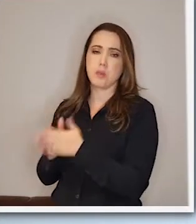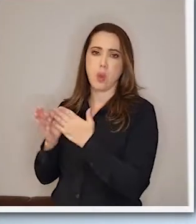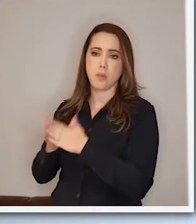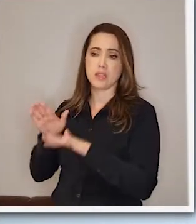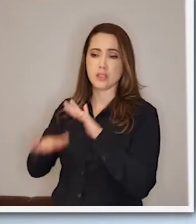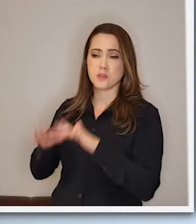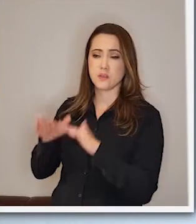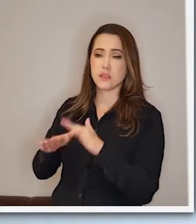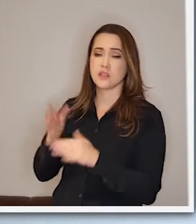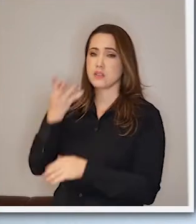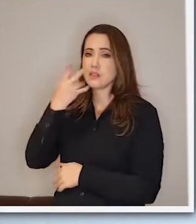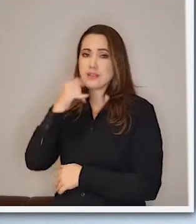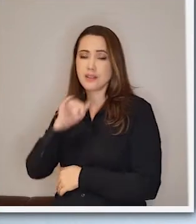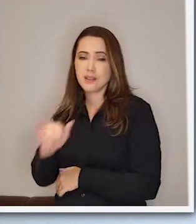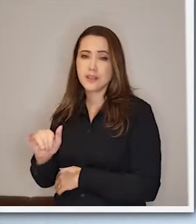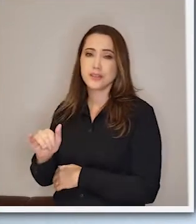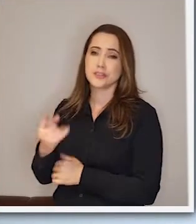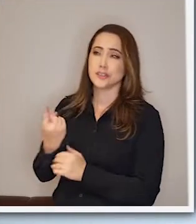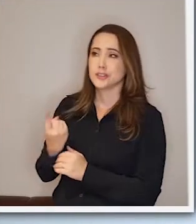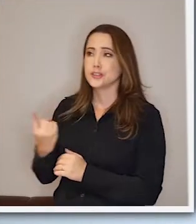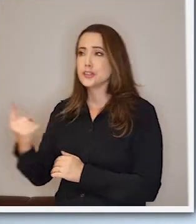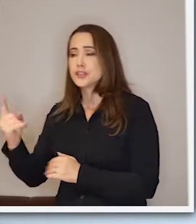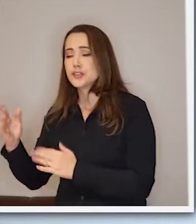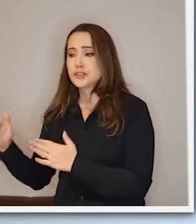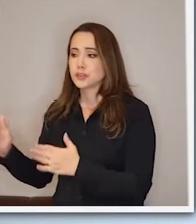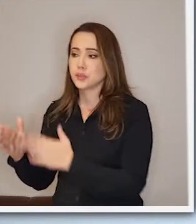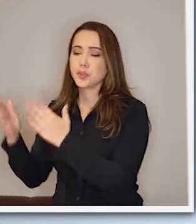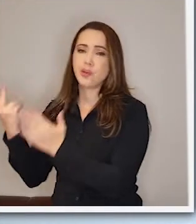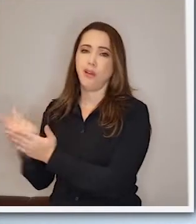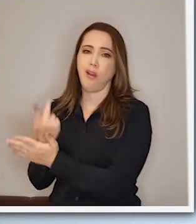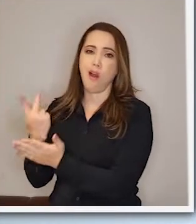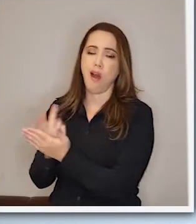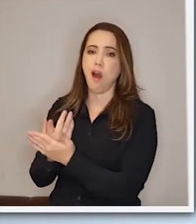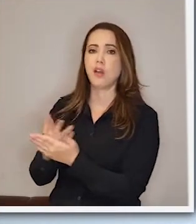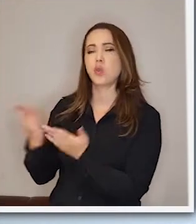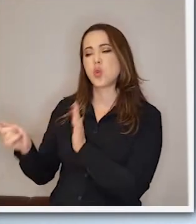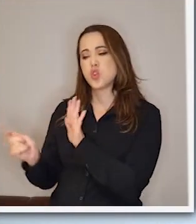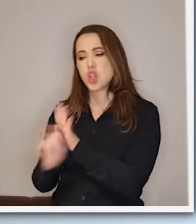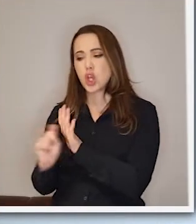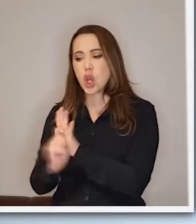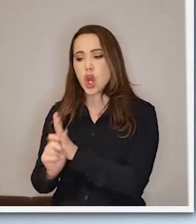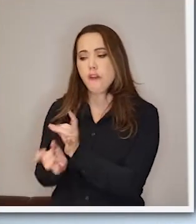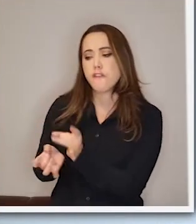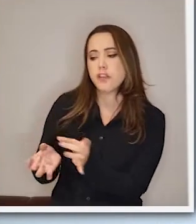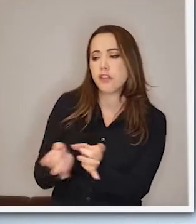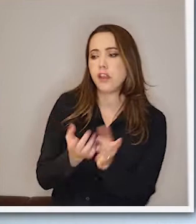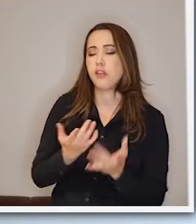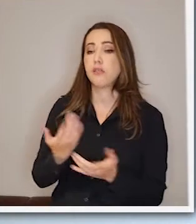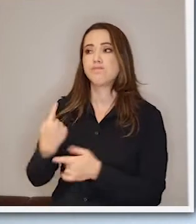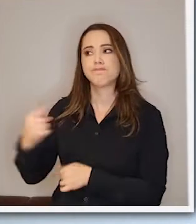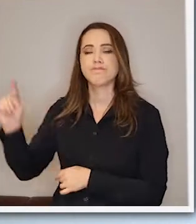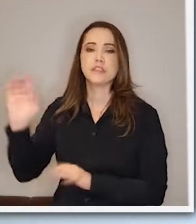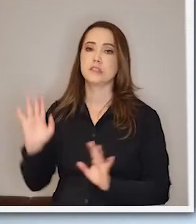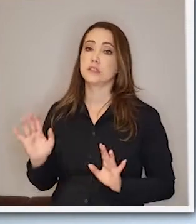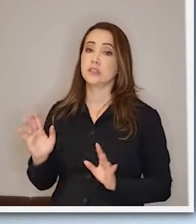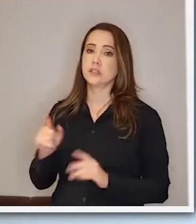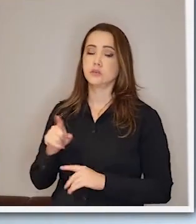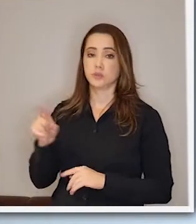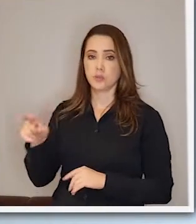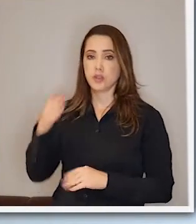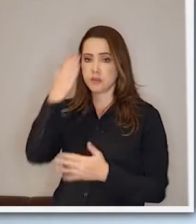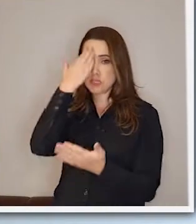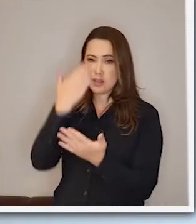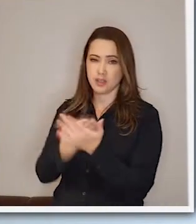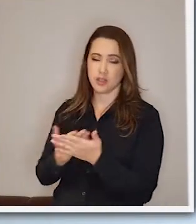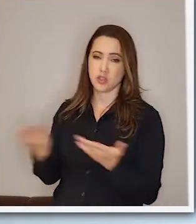humildes, muitas crianças se perdem, seja para o tráfico, seja para a criminalidade, principalmente o tráfico hoje recruta, né, esses jovens e vai. Você acha que